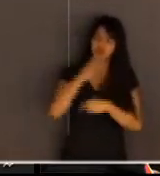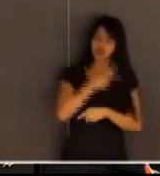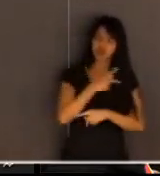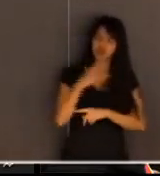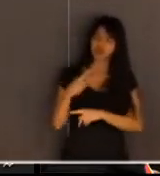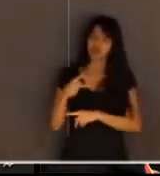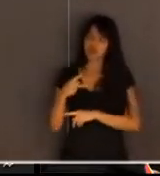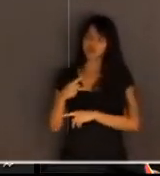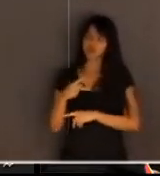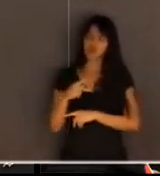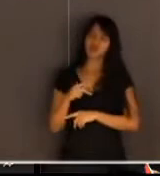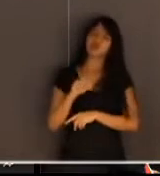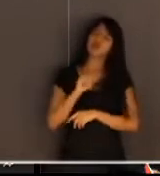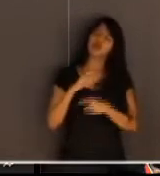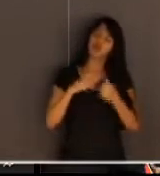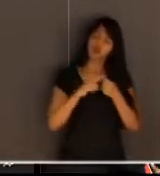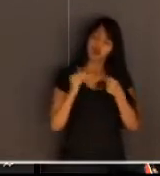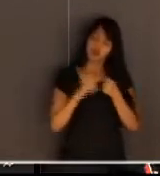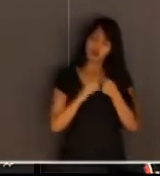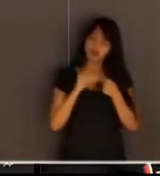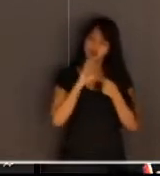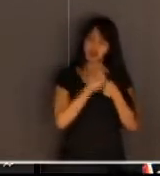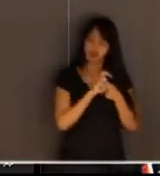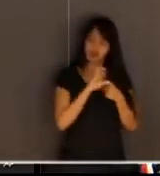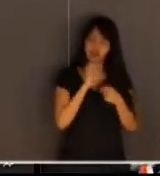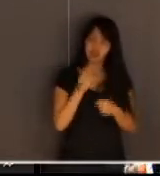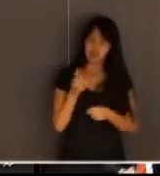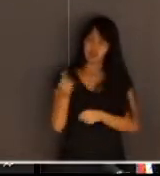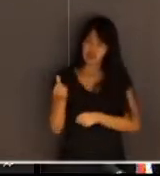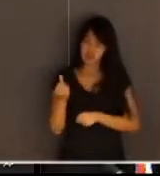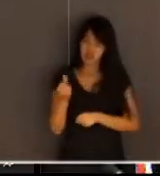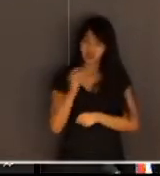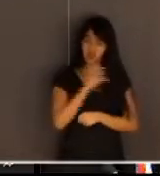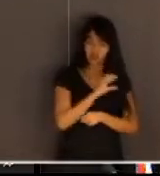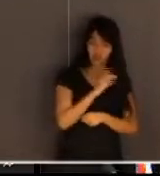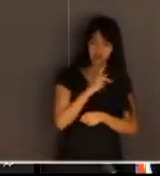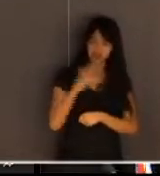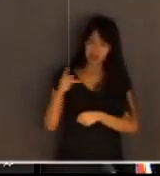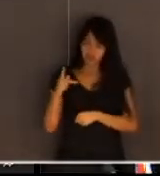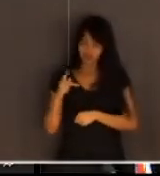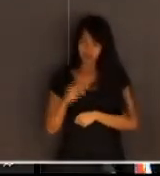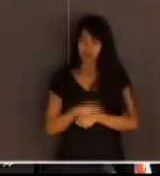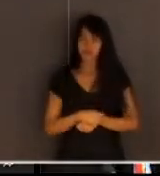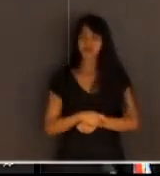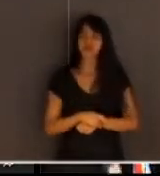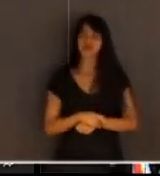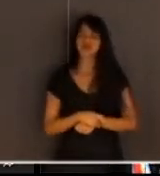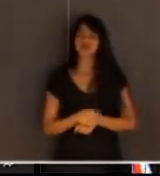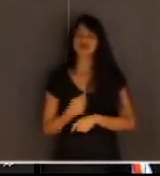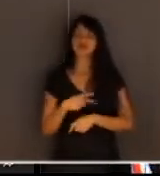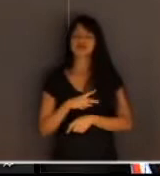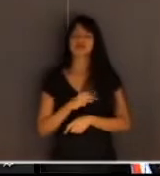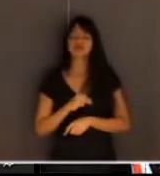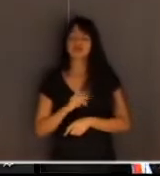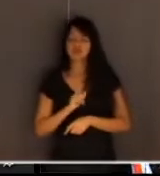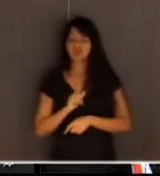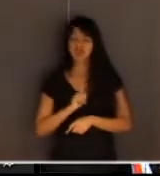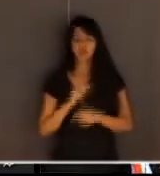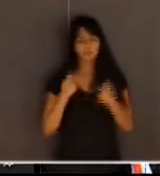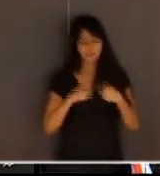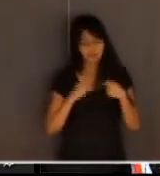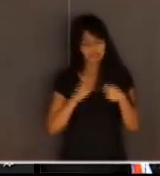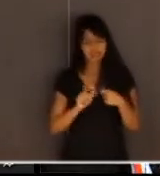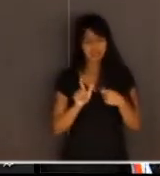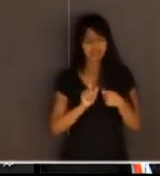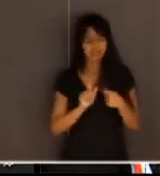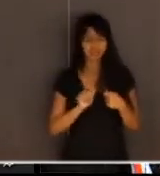o artigo 566 do Código de Processo Penal. Então, nós temos que ter essa